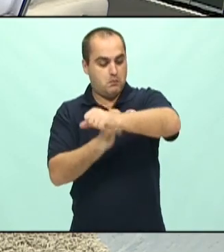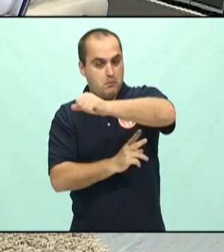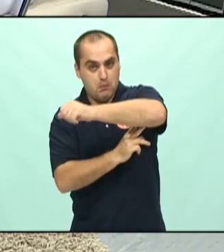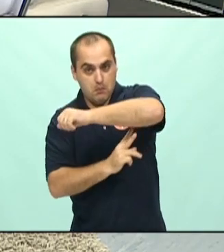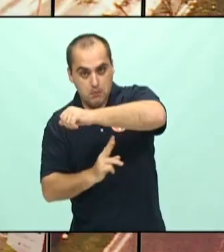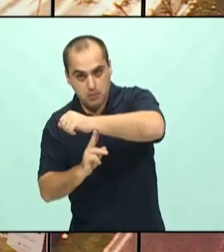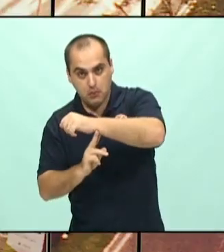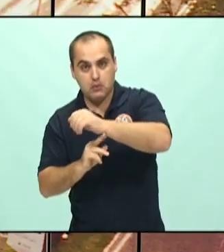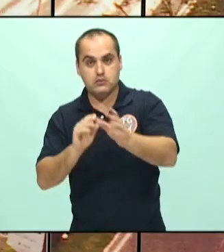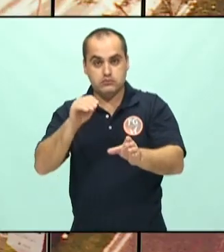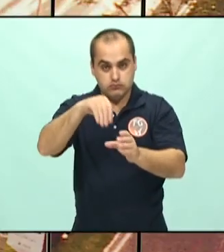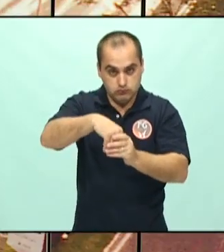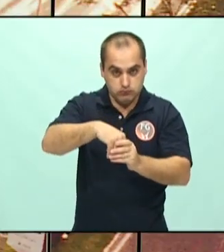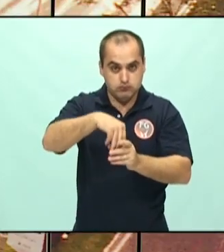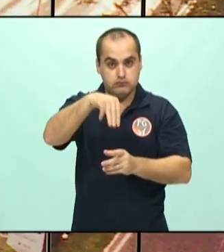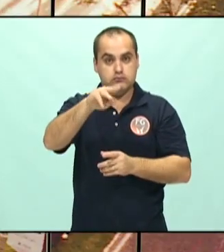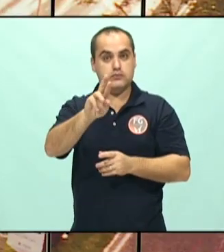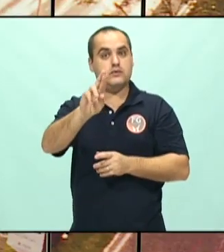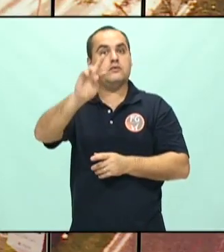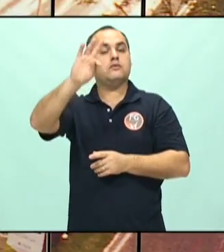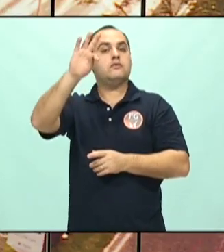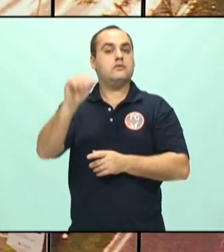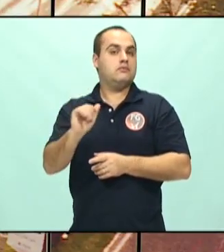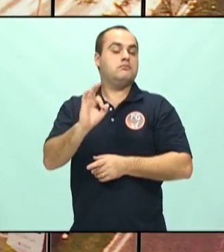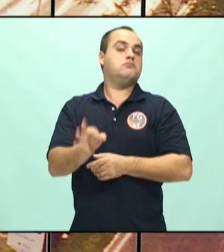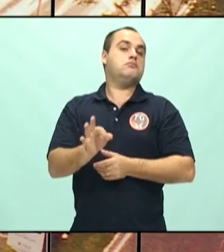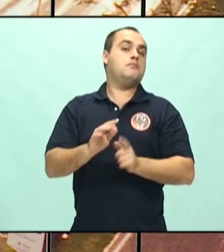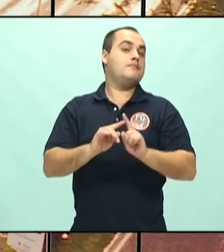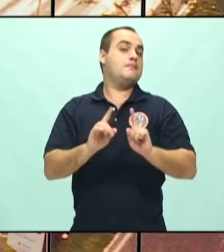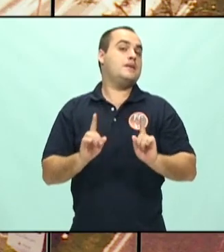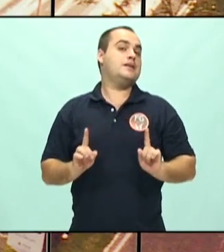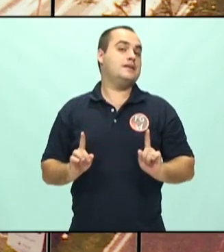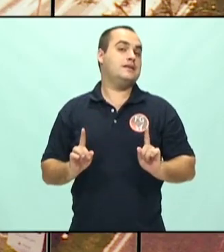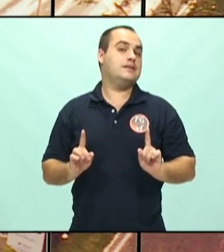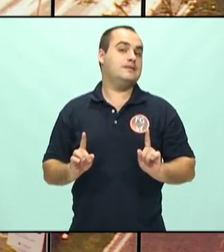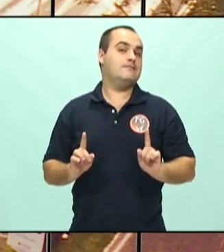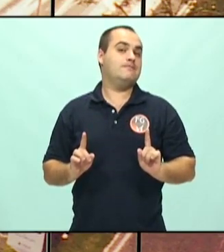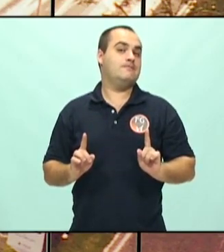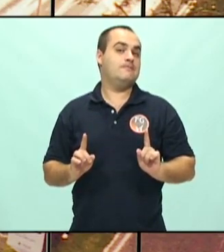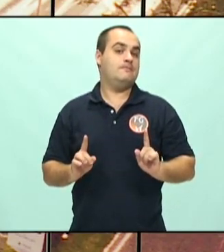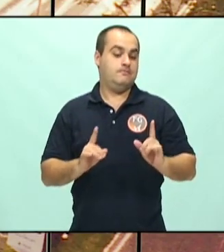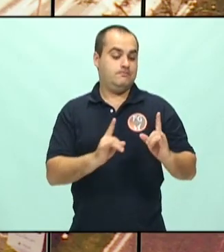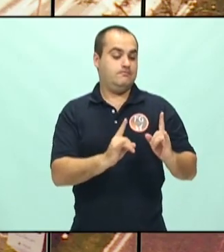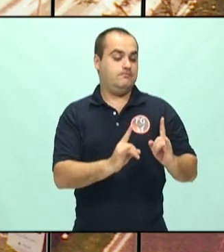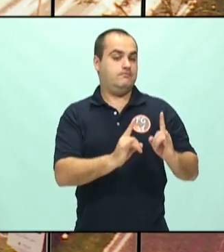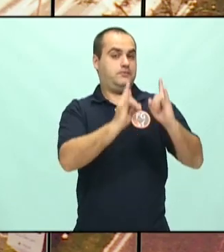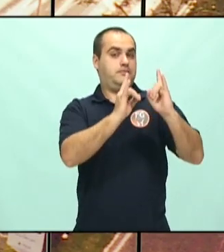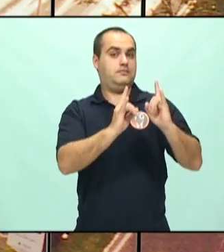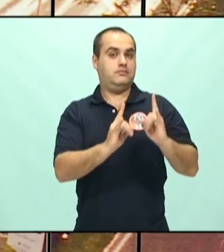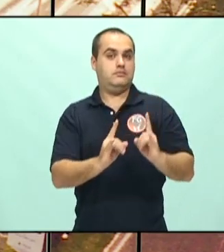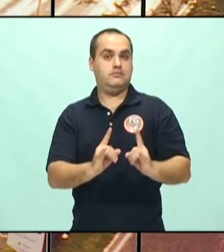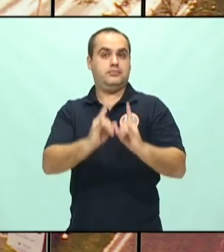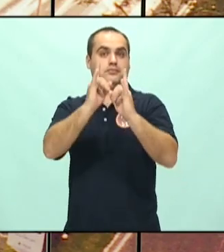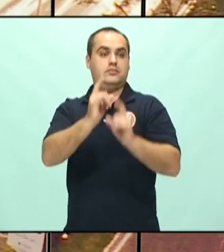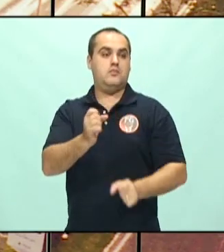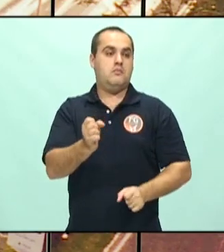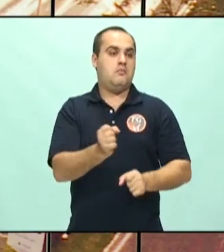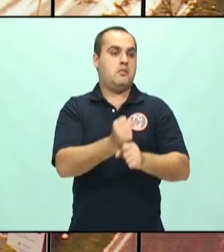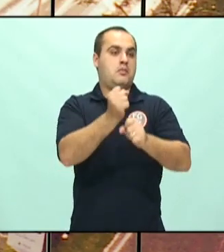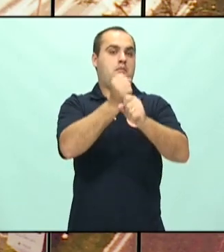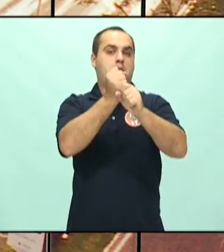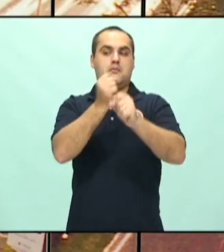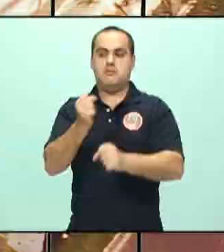própria murta enfim mais a o erguimento dos prédios né das questões de